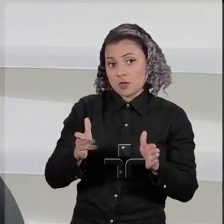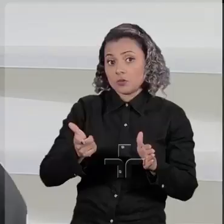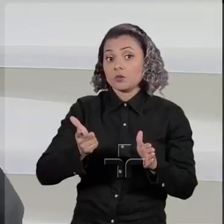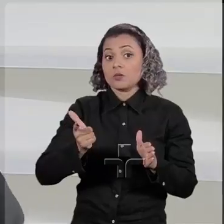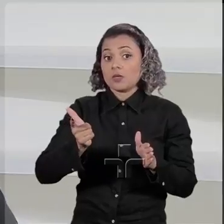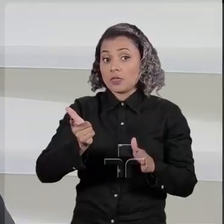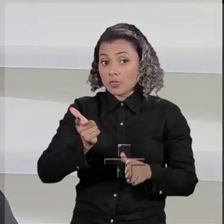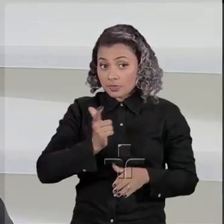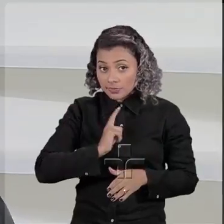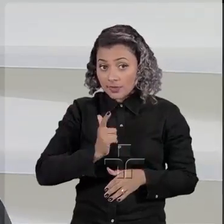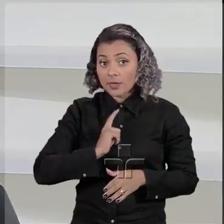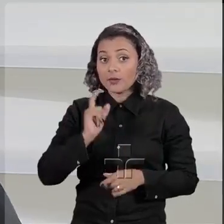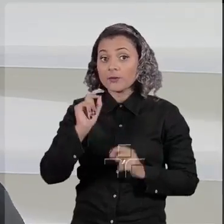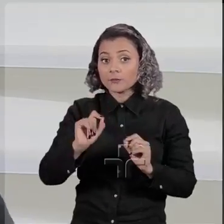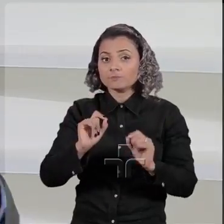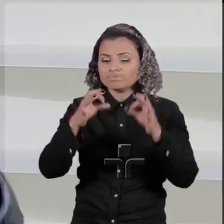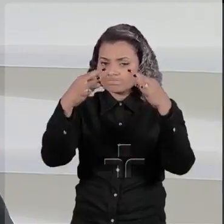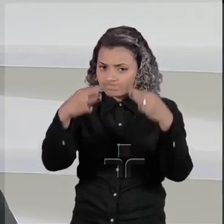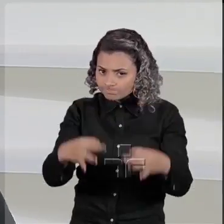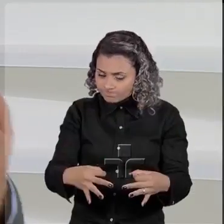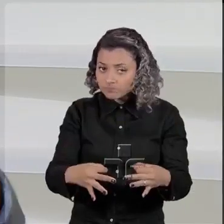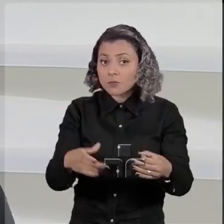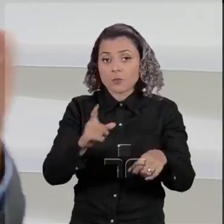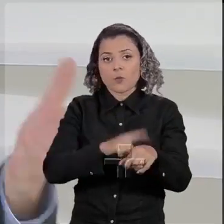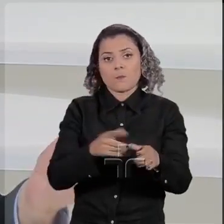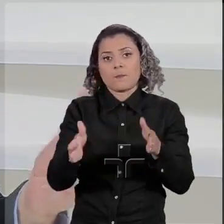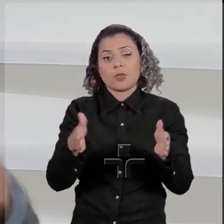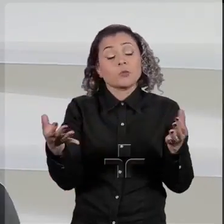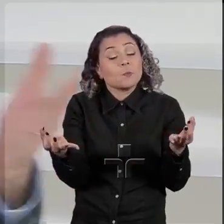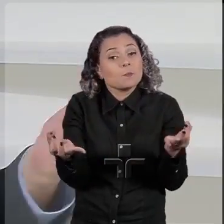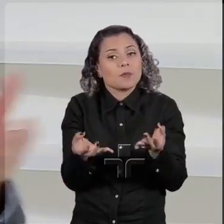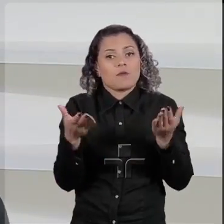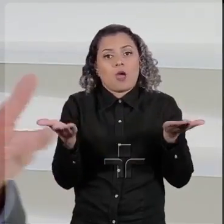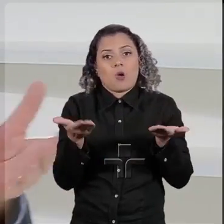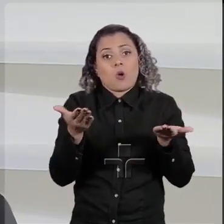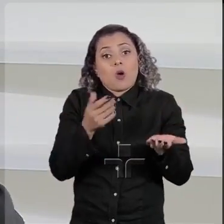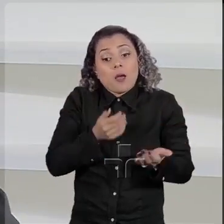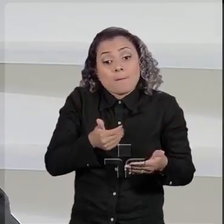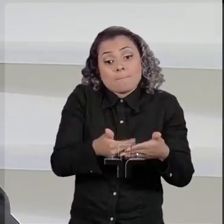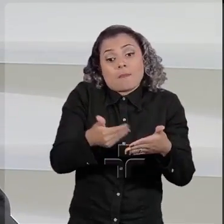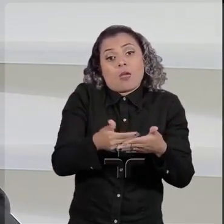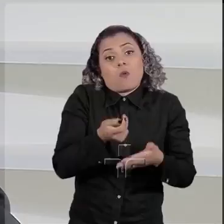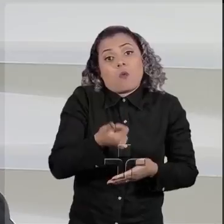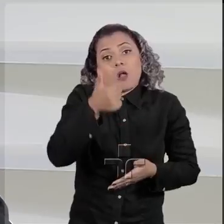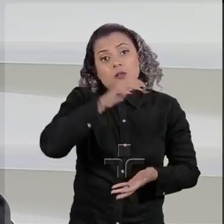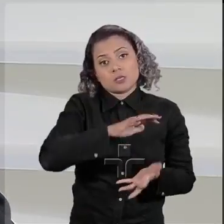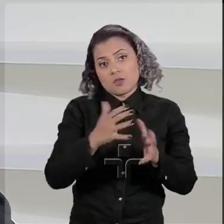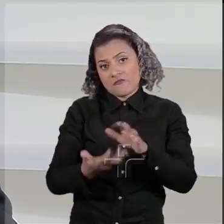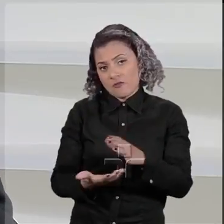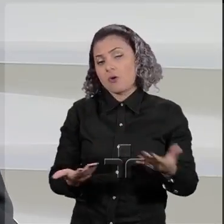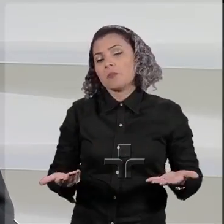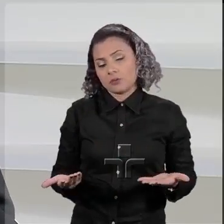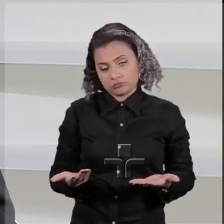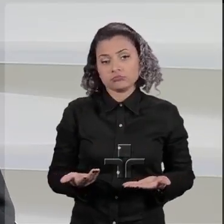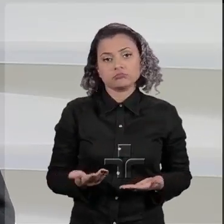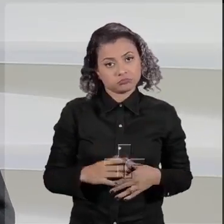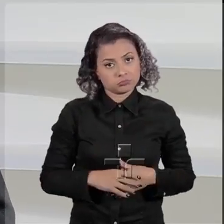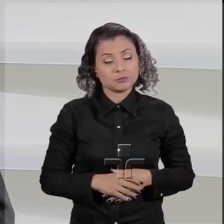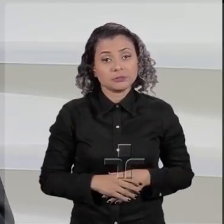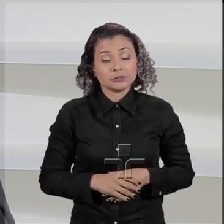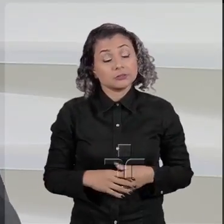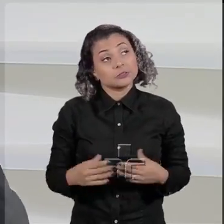viabilidade, é exatamente esse, né? Nós estamos mais próximos de uma reforma do que nunca, não é?